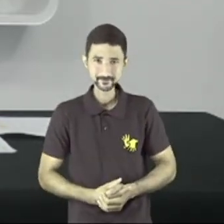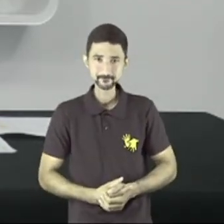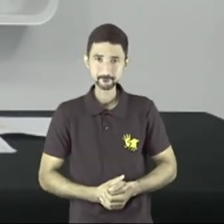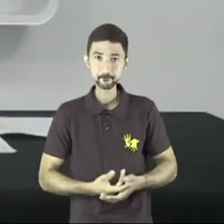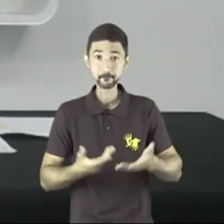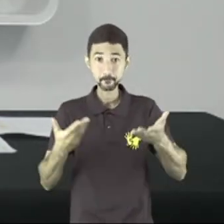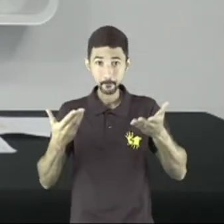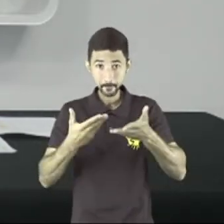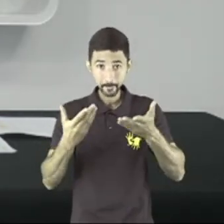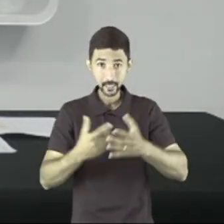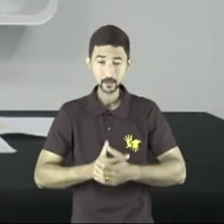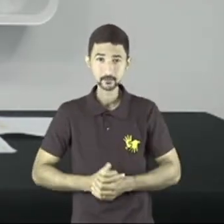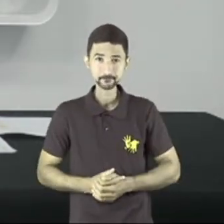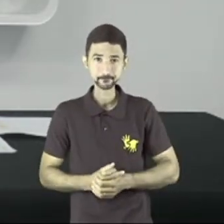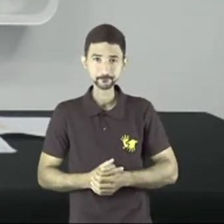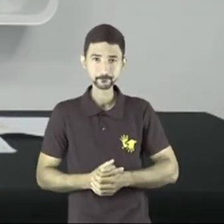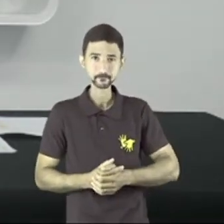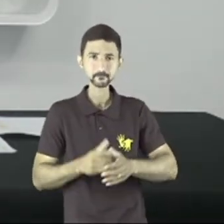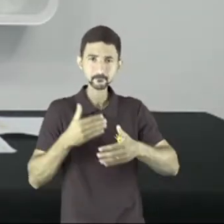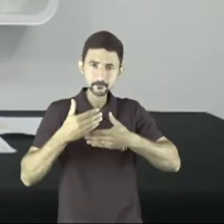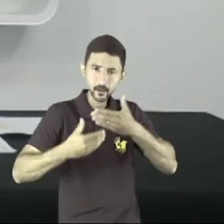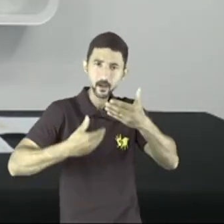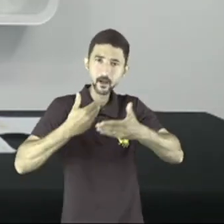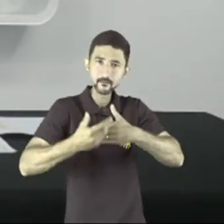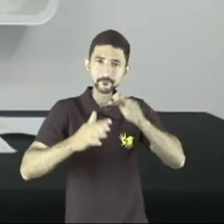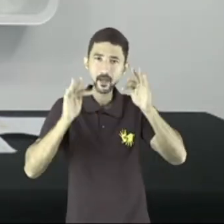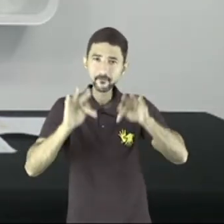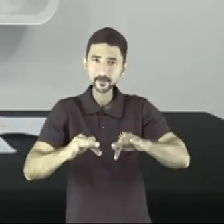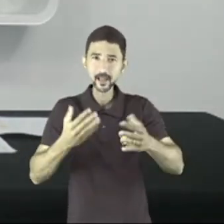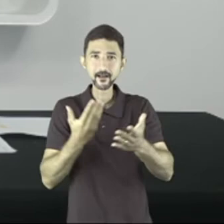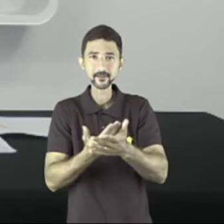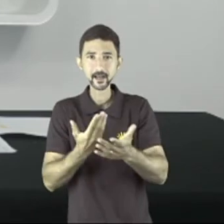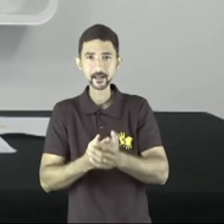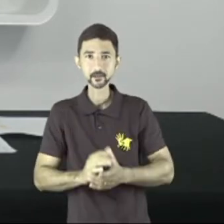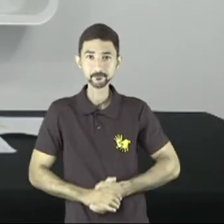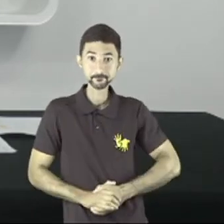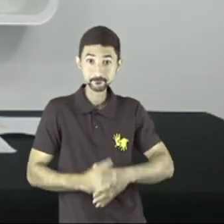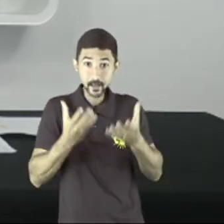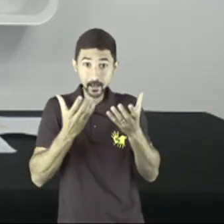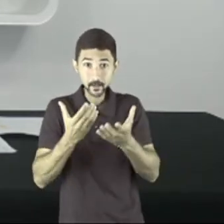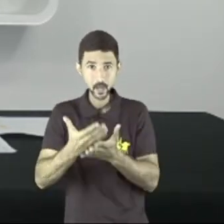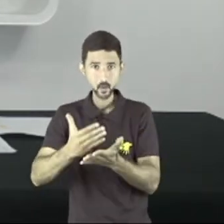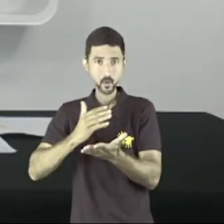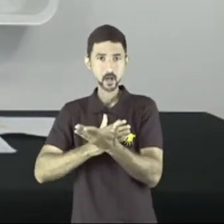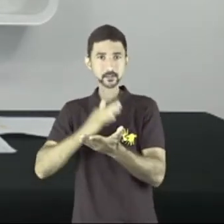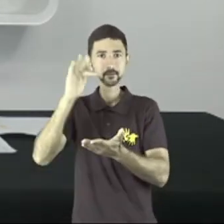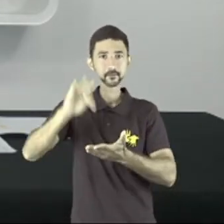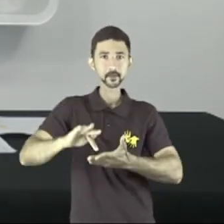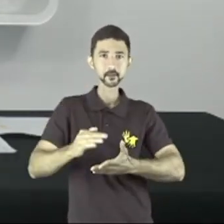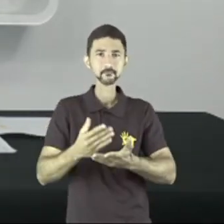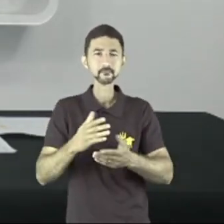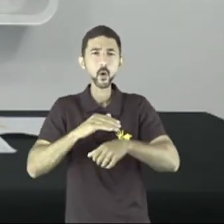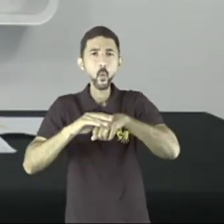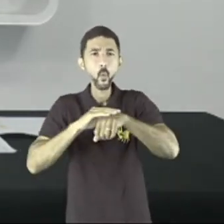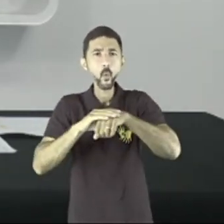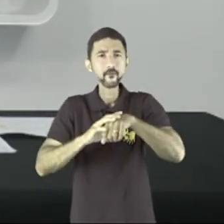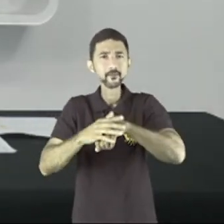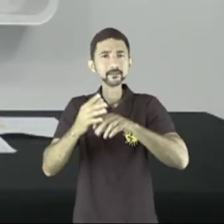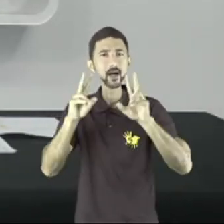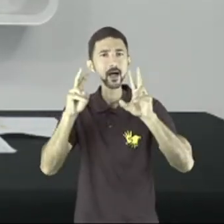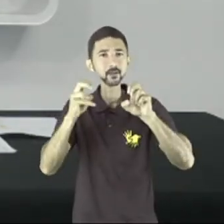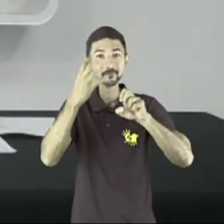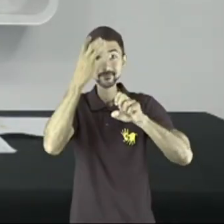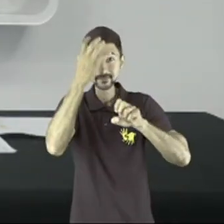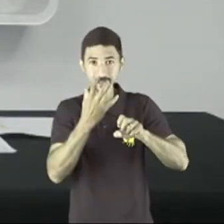crianças? Agora que nós já estamos caminhando para o final da nossa aula, eu quero, antes de finalizar, conversar um assunto seríssimo